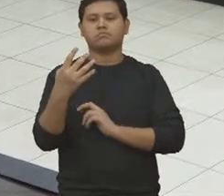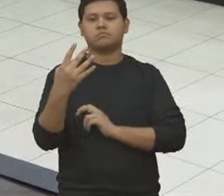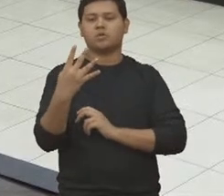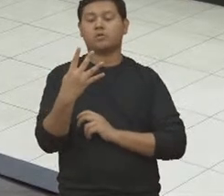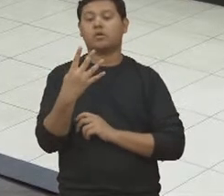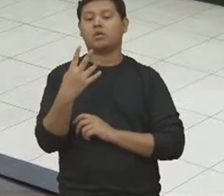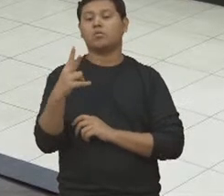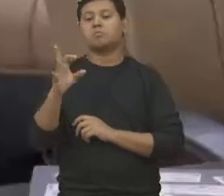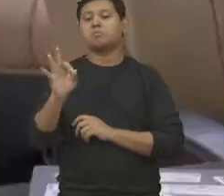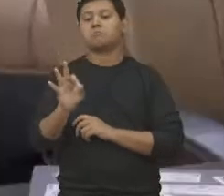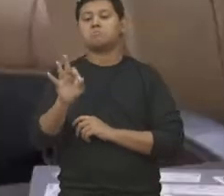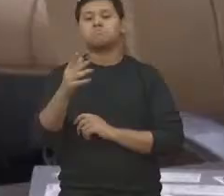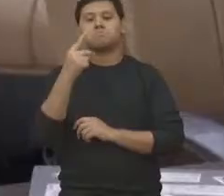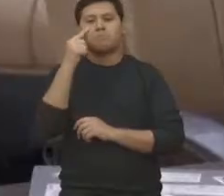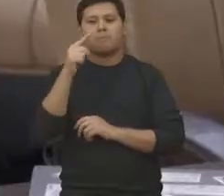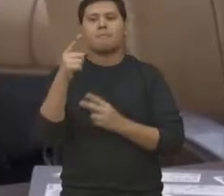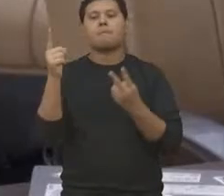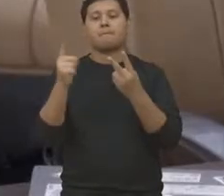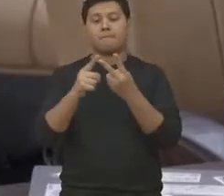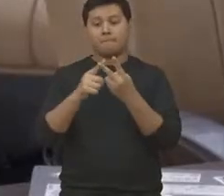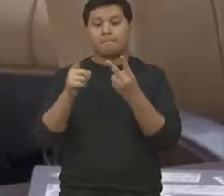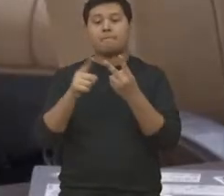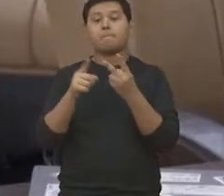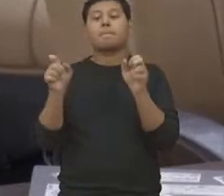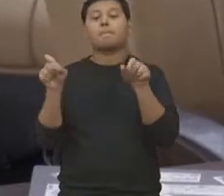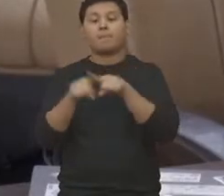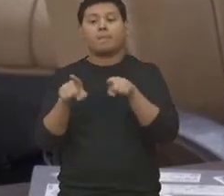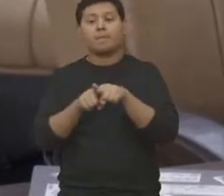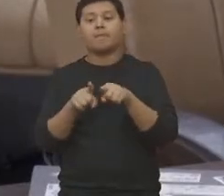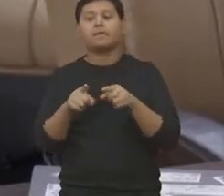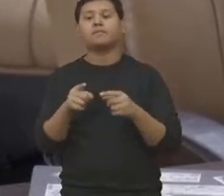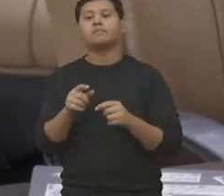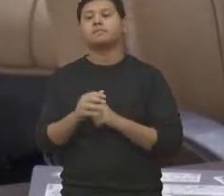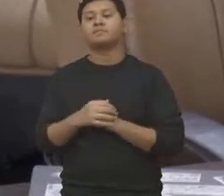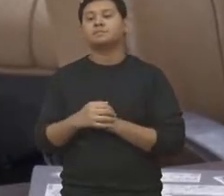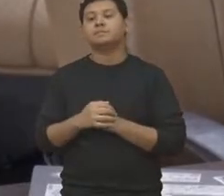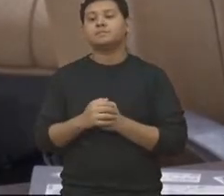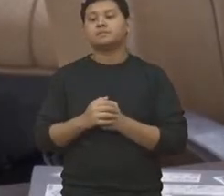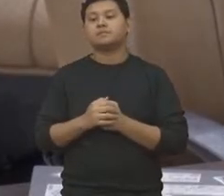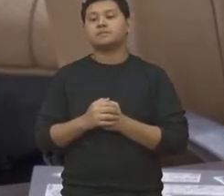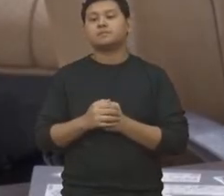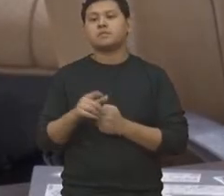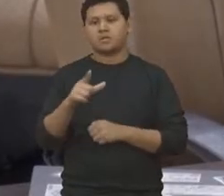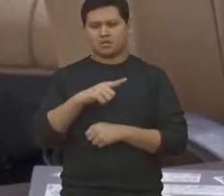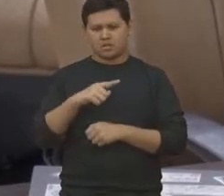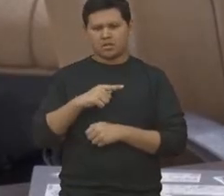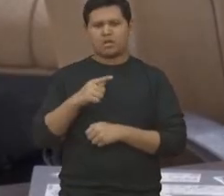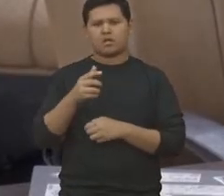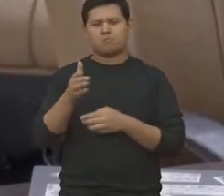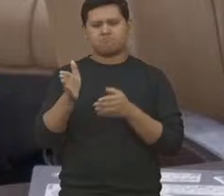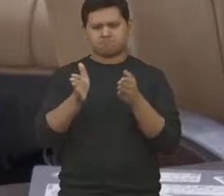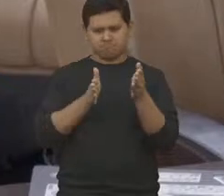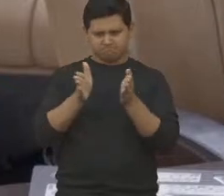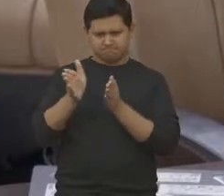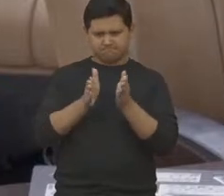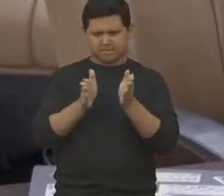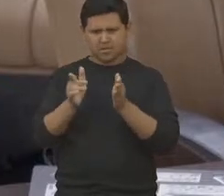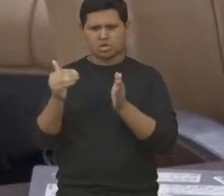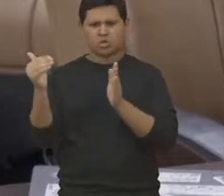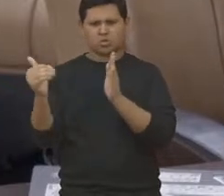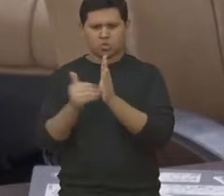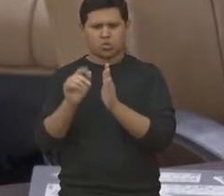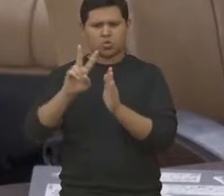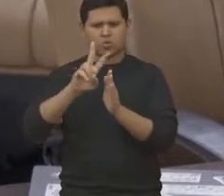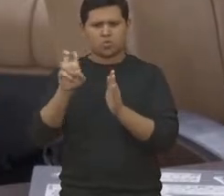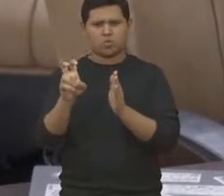slide, que eu acabei deixando passar na primeira, e já fazer a outra pergunta junto para não tomar muito seu tempo. Existe alguma previsão da reposição do